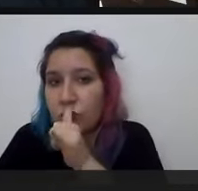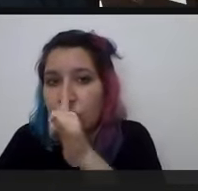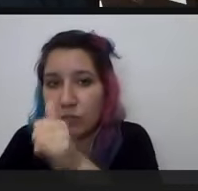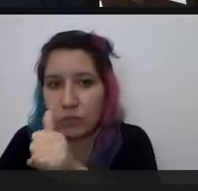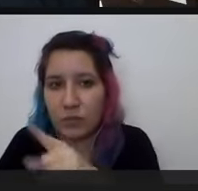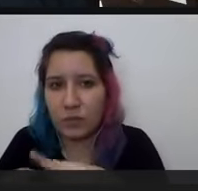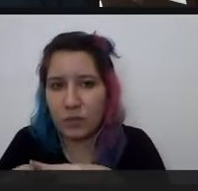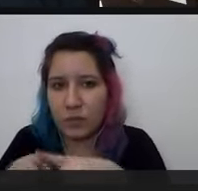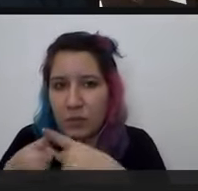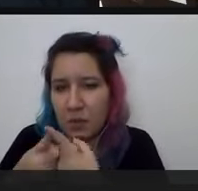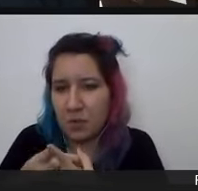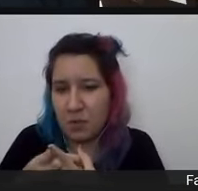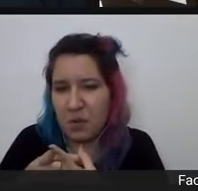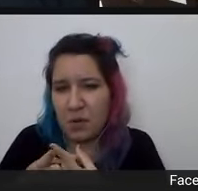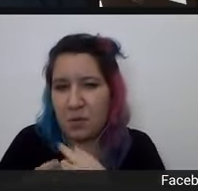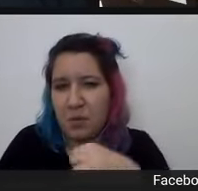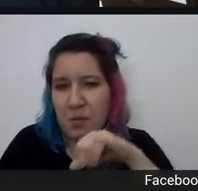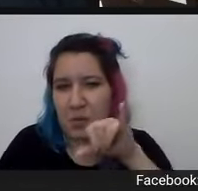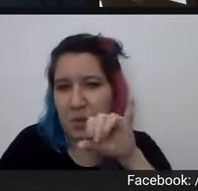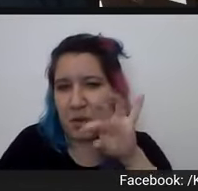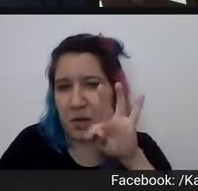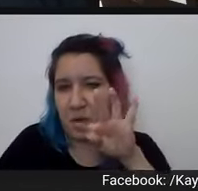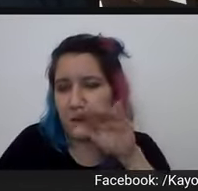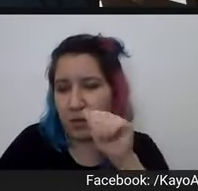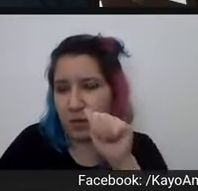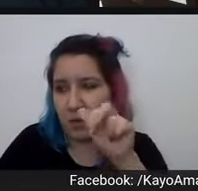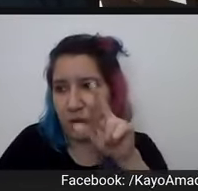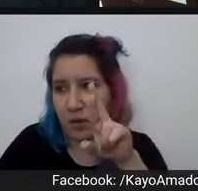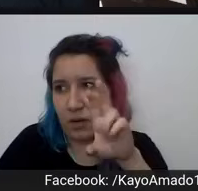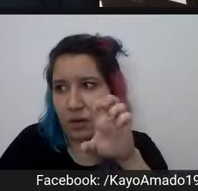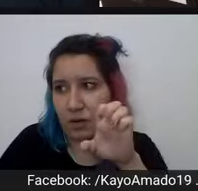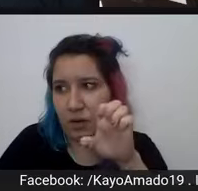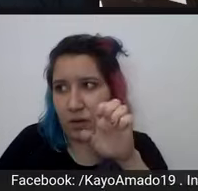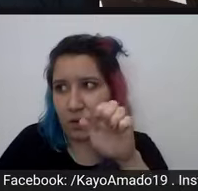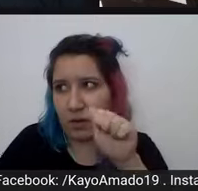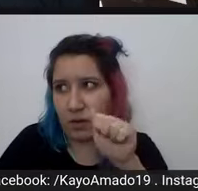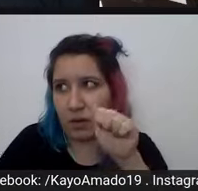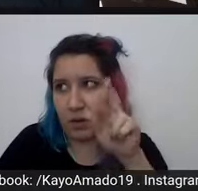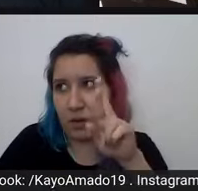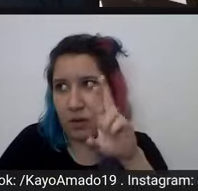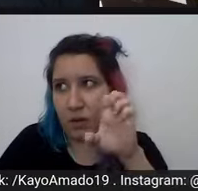no Itararé tá tudo bem, tá tudo certo. Será que tá? Vamos ver o